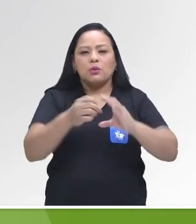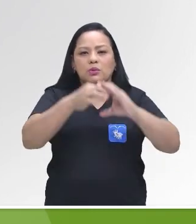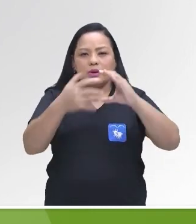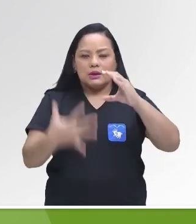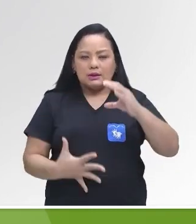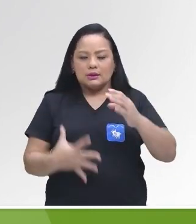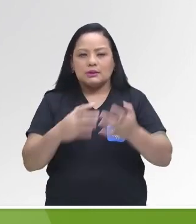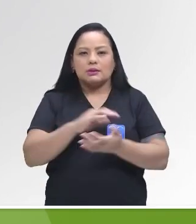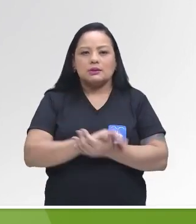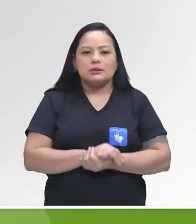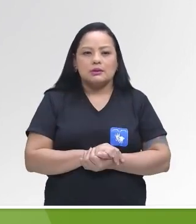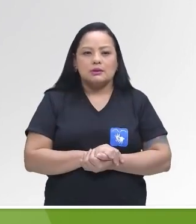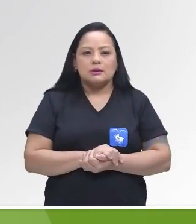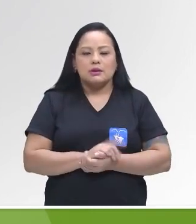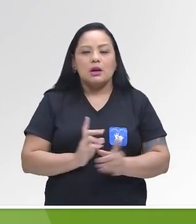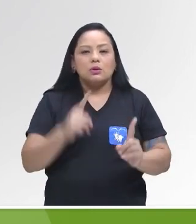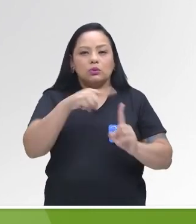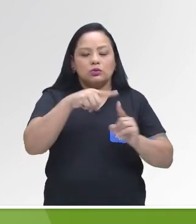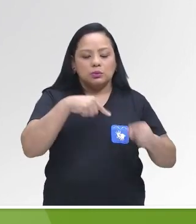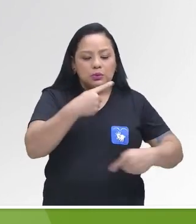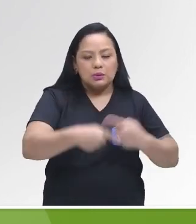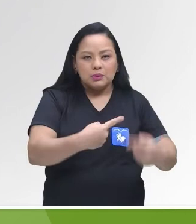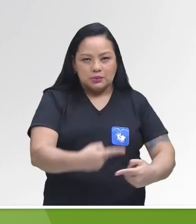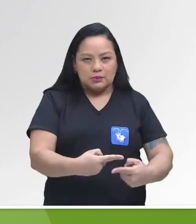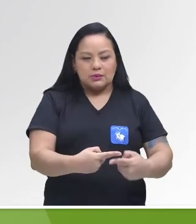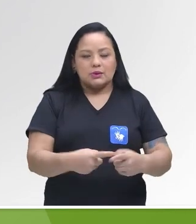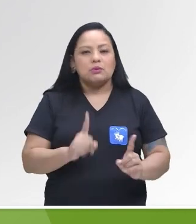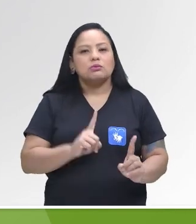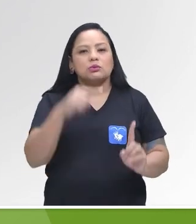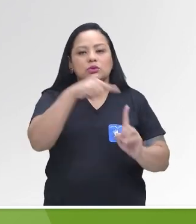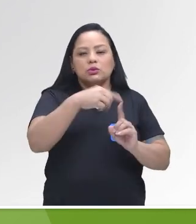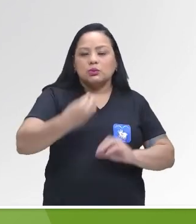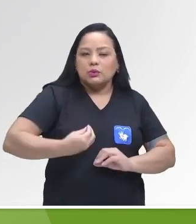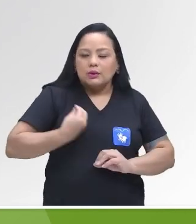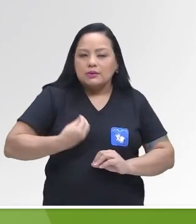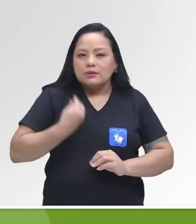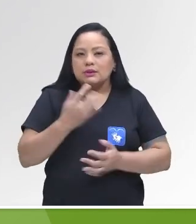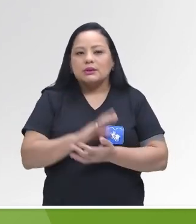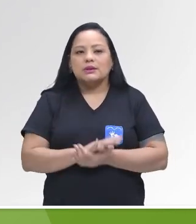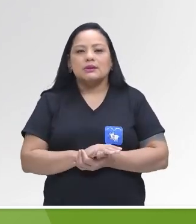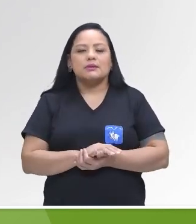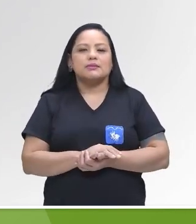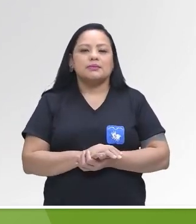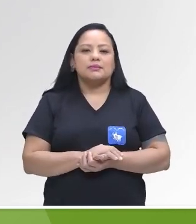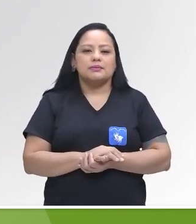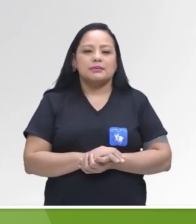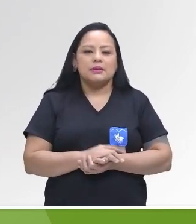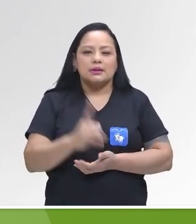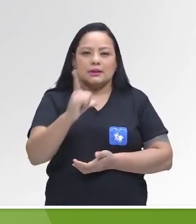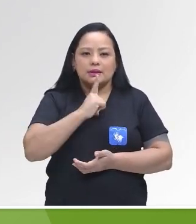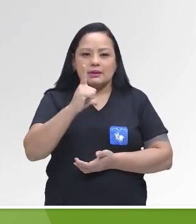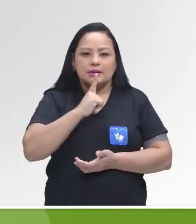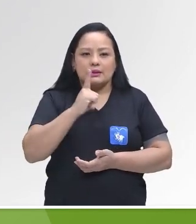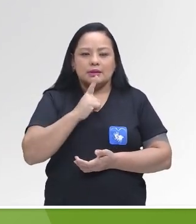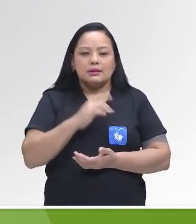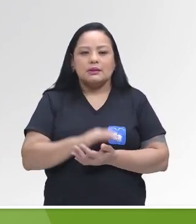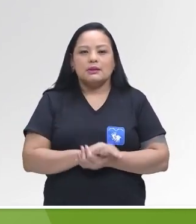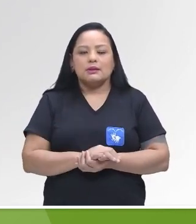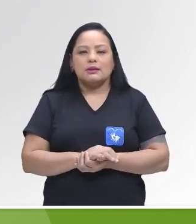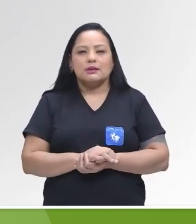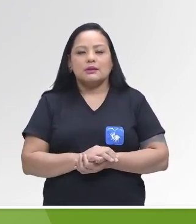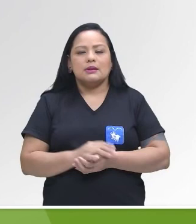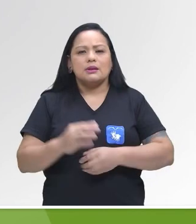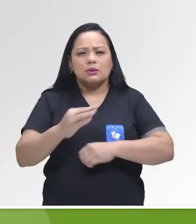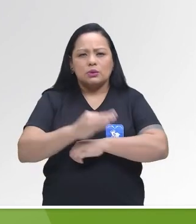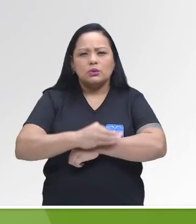características, né? O tipo de reprodução, o tipo de vida, né, que levam ali, eles possuem dentes, né? Os sapos,